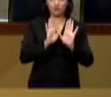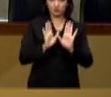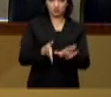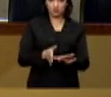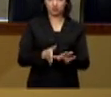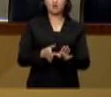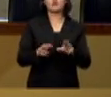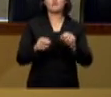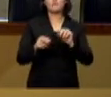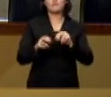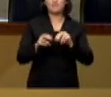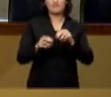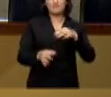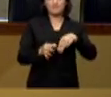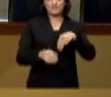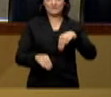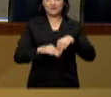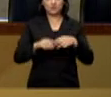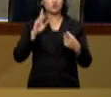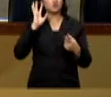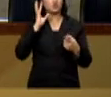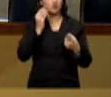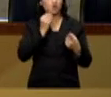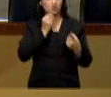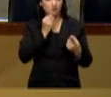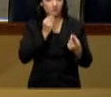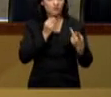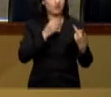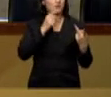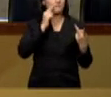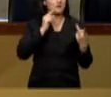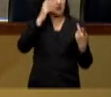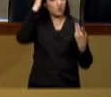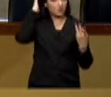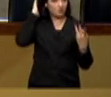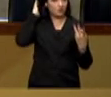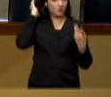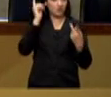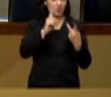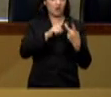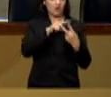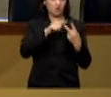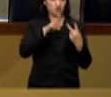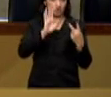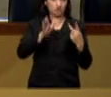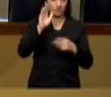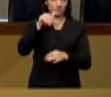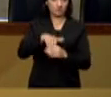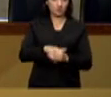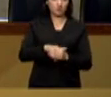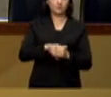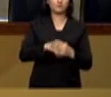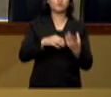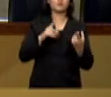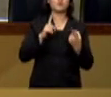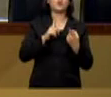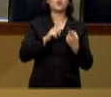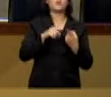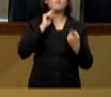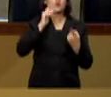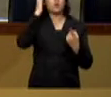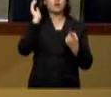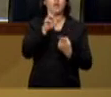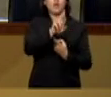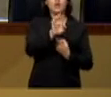pelos ministros Dias Toffoli e Marco Aurélio, do ministro Marco Aurélio no RE